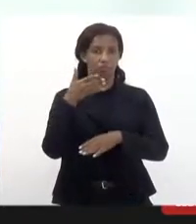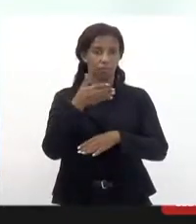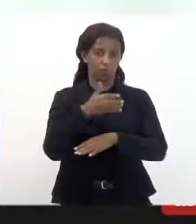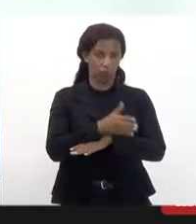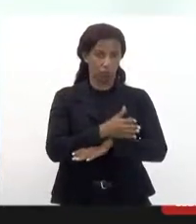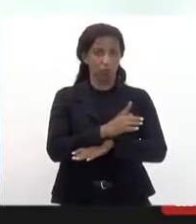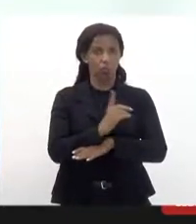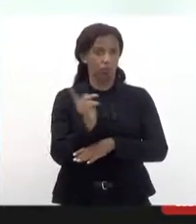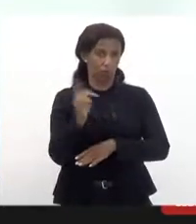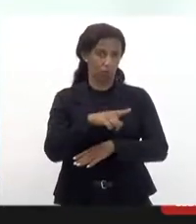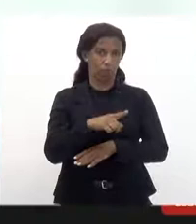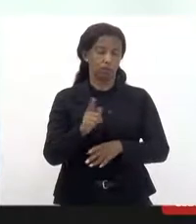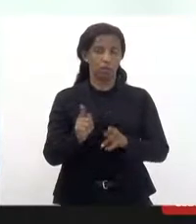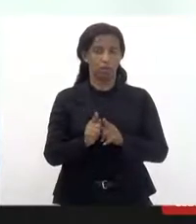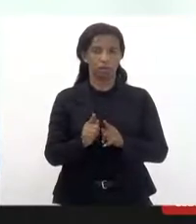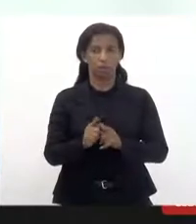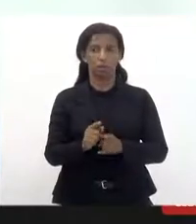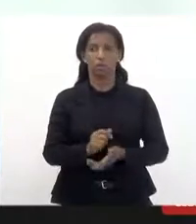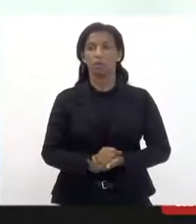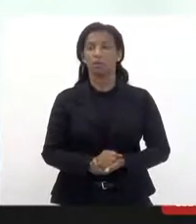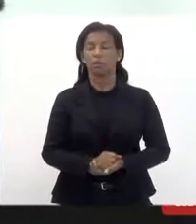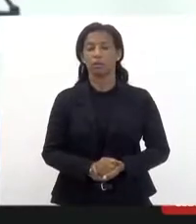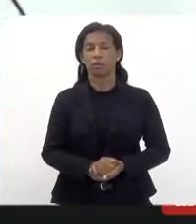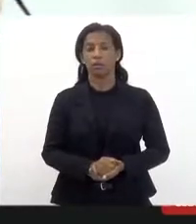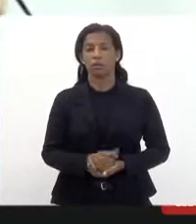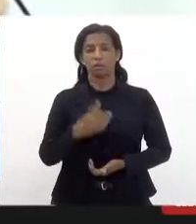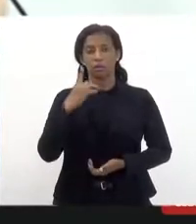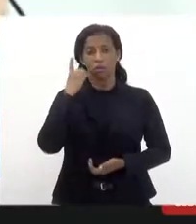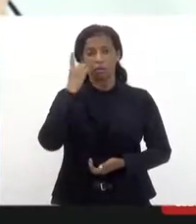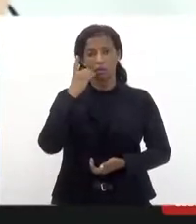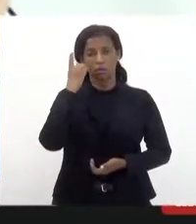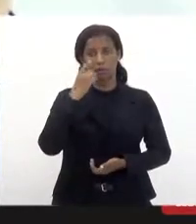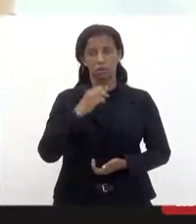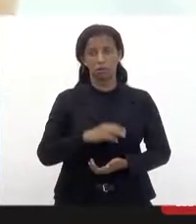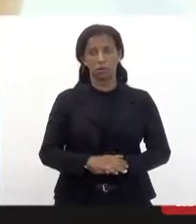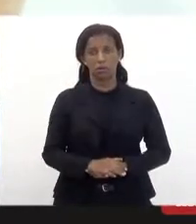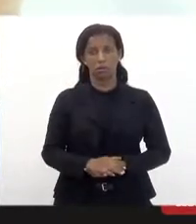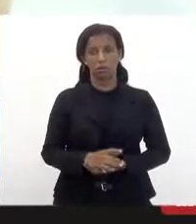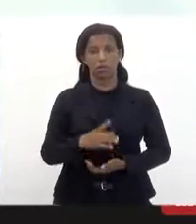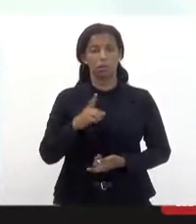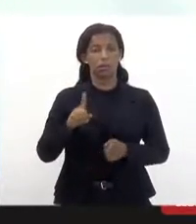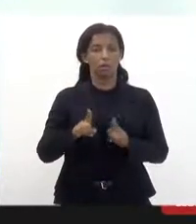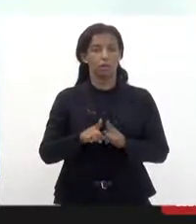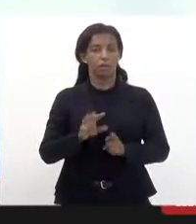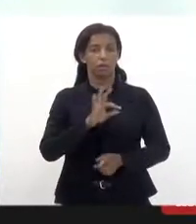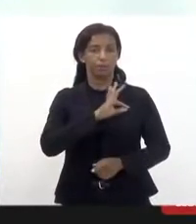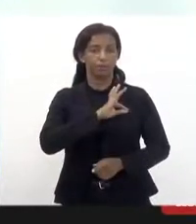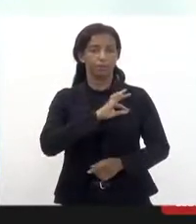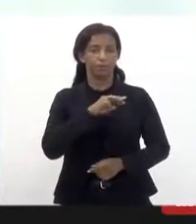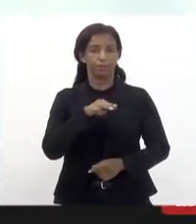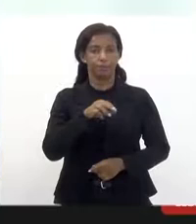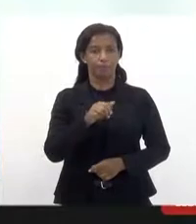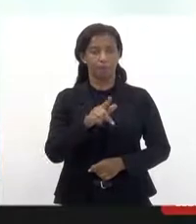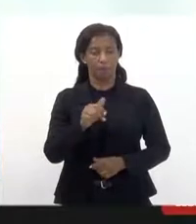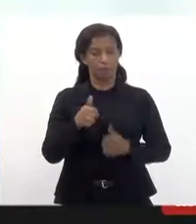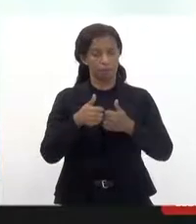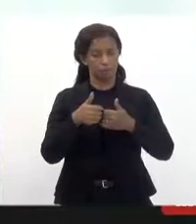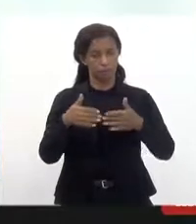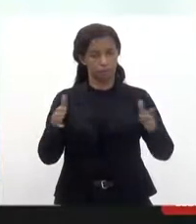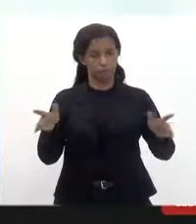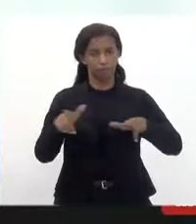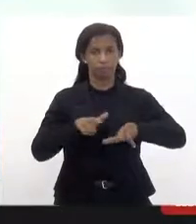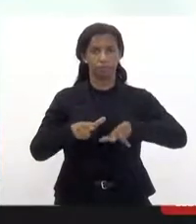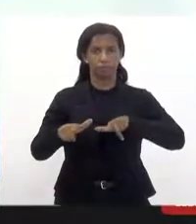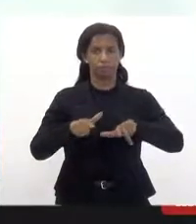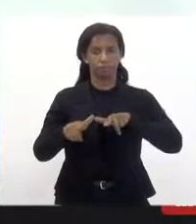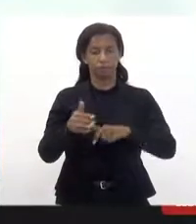vai retornar. E o mesmo acontece com a deputada Marta Rocha. Dou por abertos